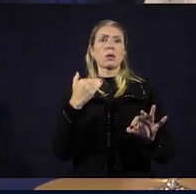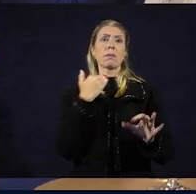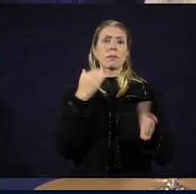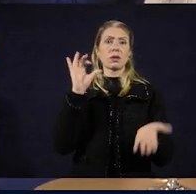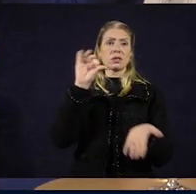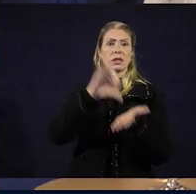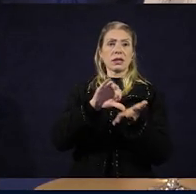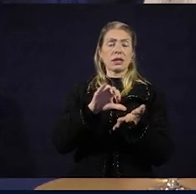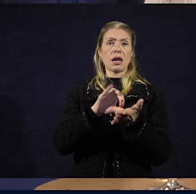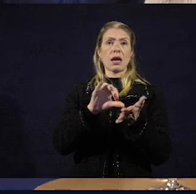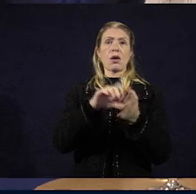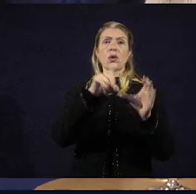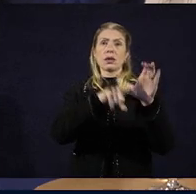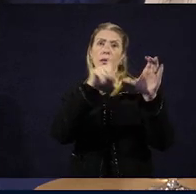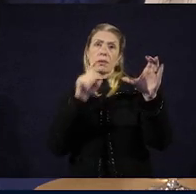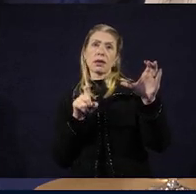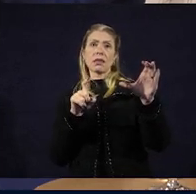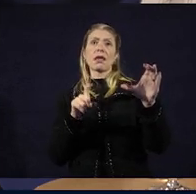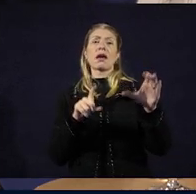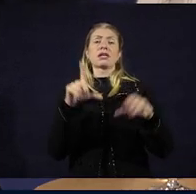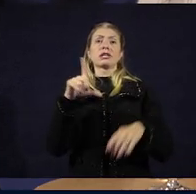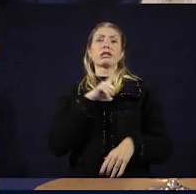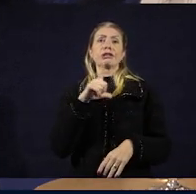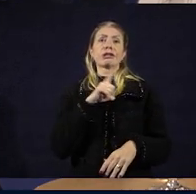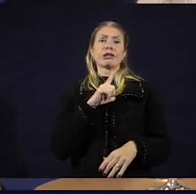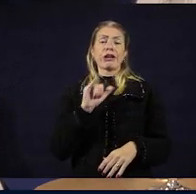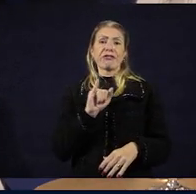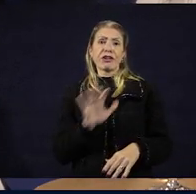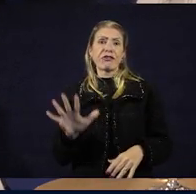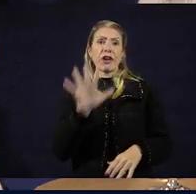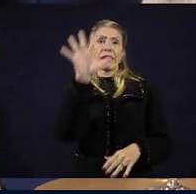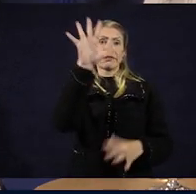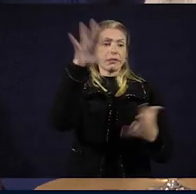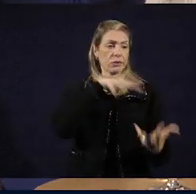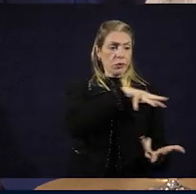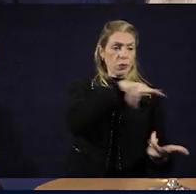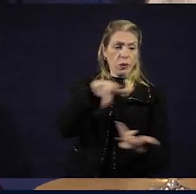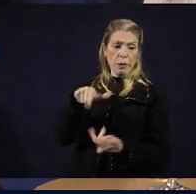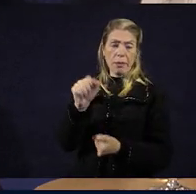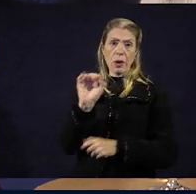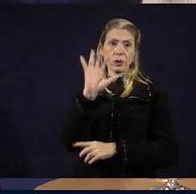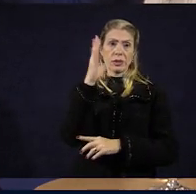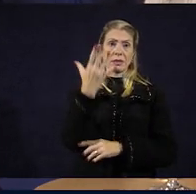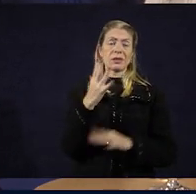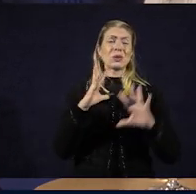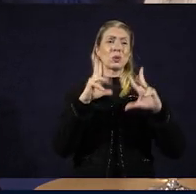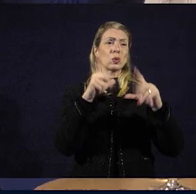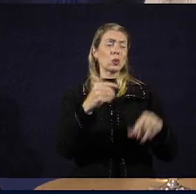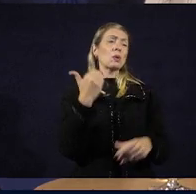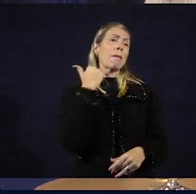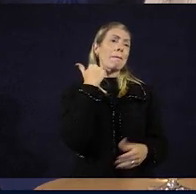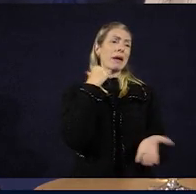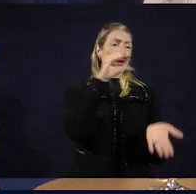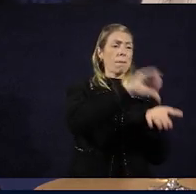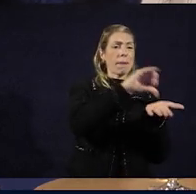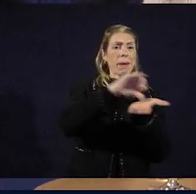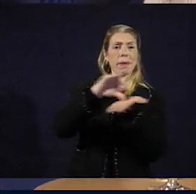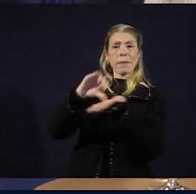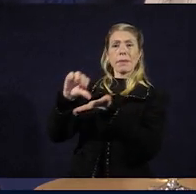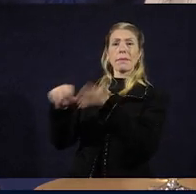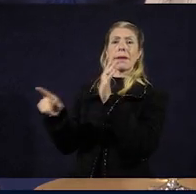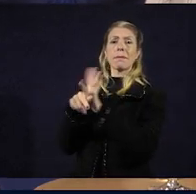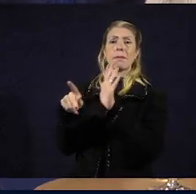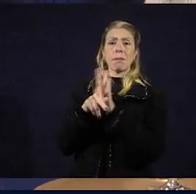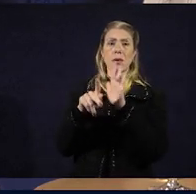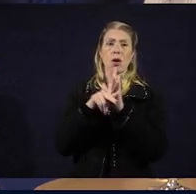Central independente a pressão inflacionária que é Global né todos vocês estão percebendo os bancos centrais dos países envolvidos